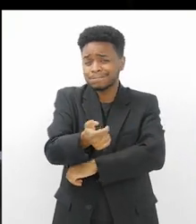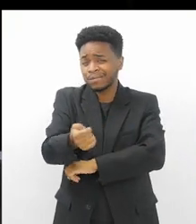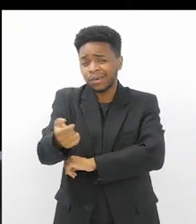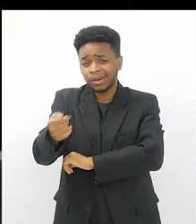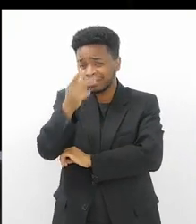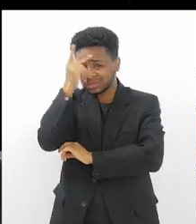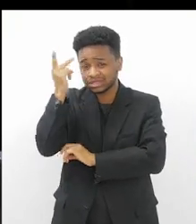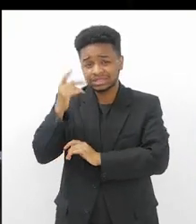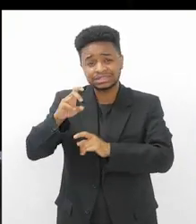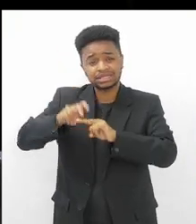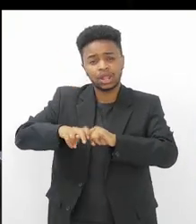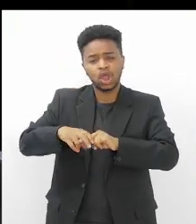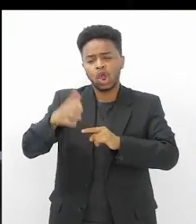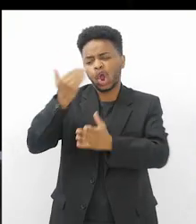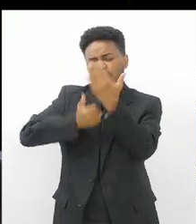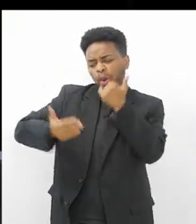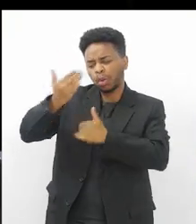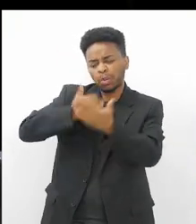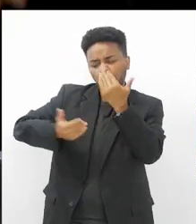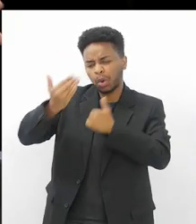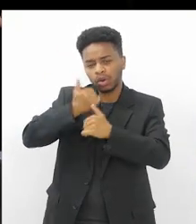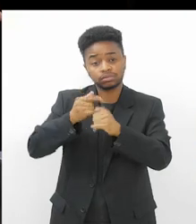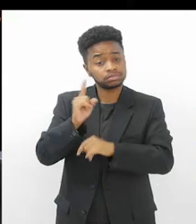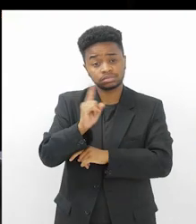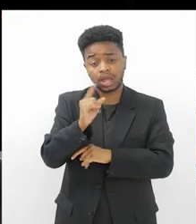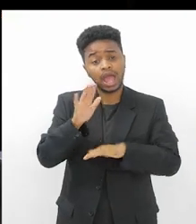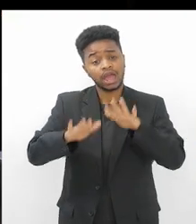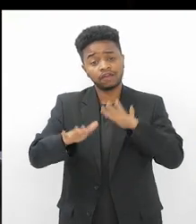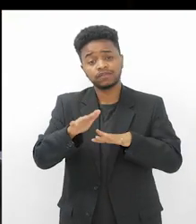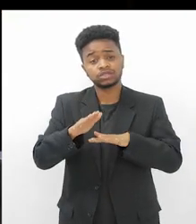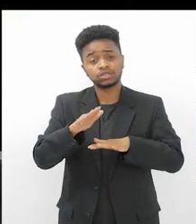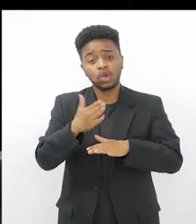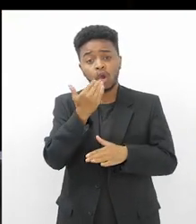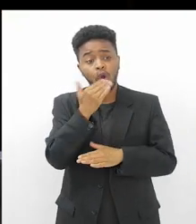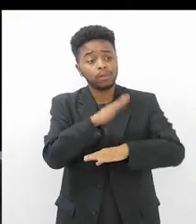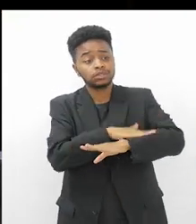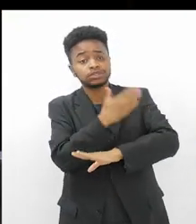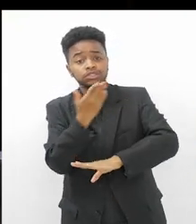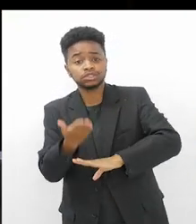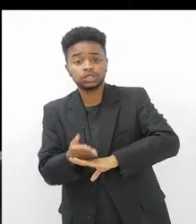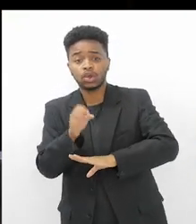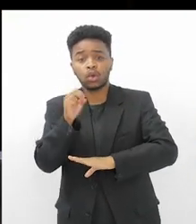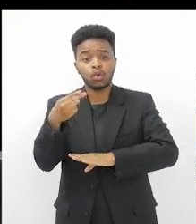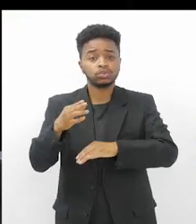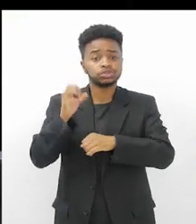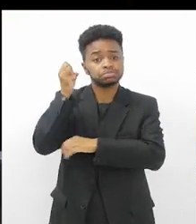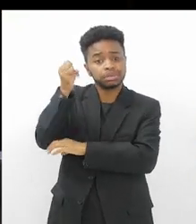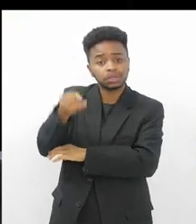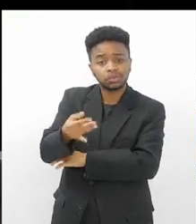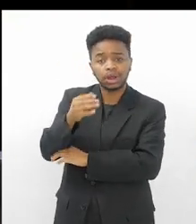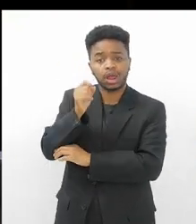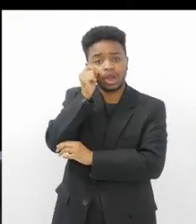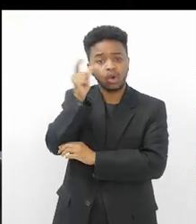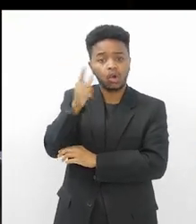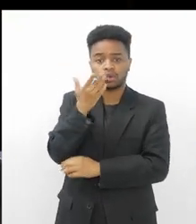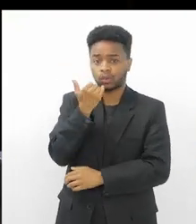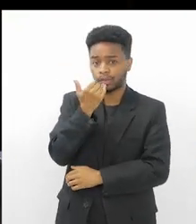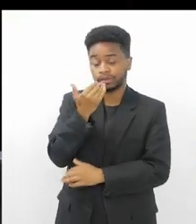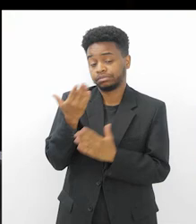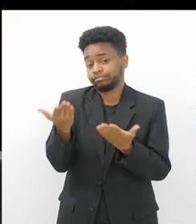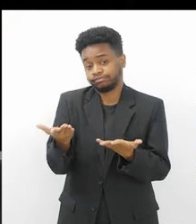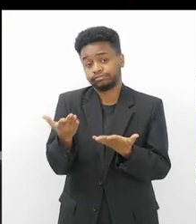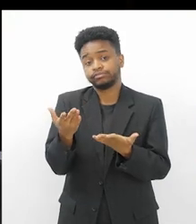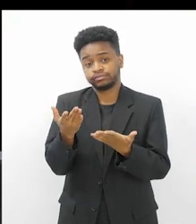obesos sentam e comem uma tonelada de comida. É comum as pessoas comerem o dia inteiro, levantarem de noite para comer,